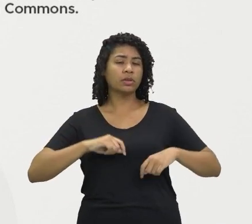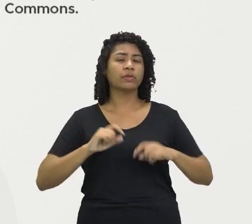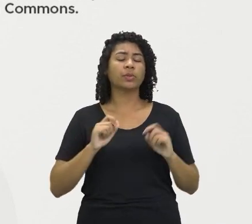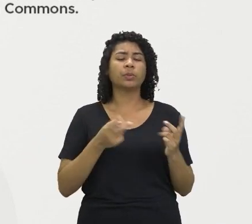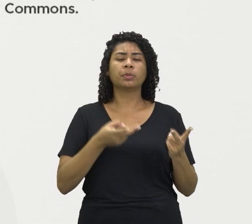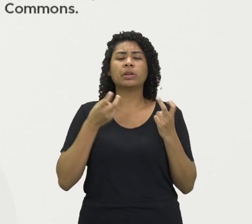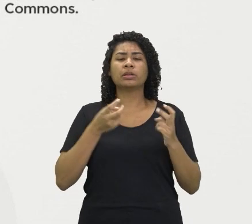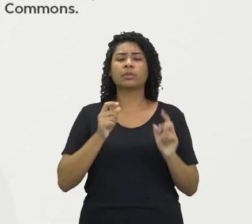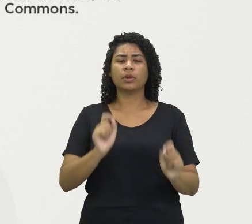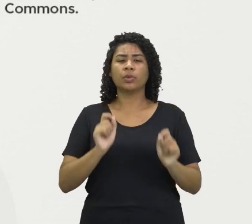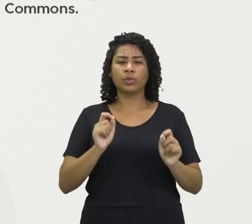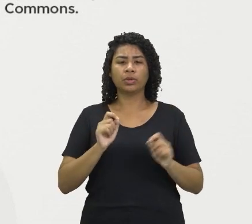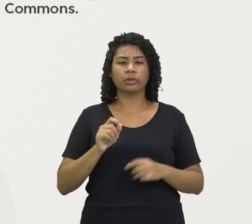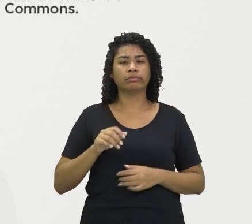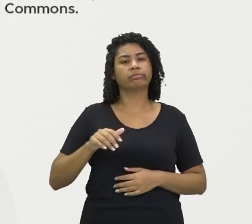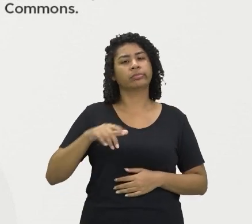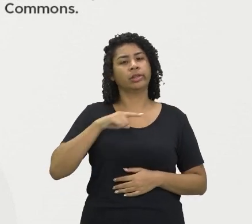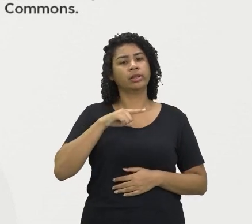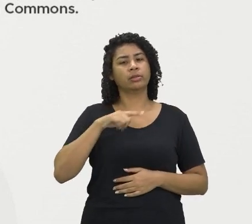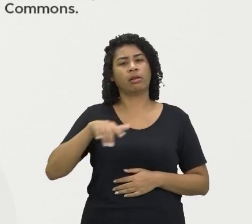mundo dos ancestrais,